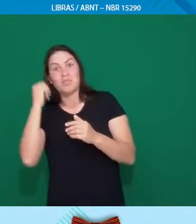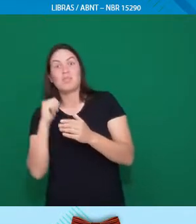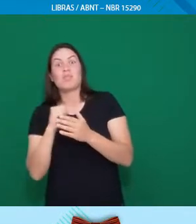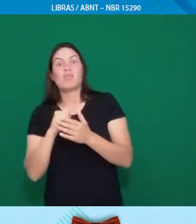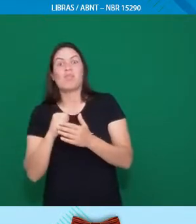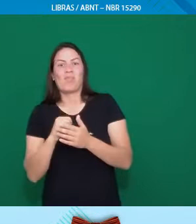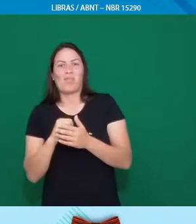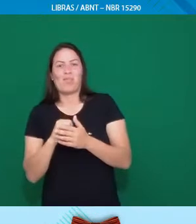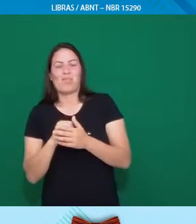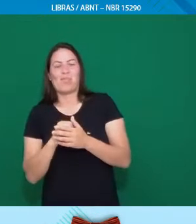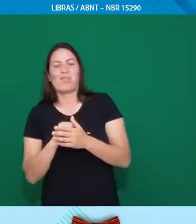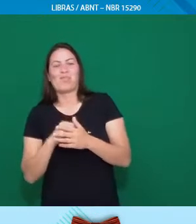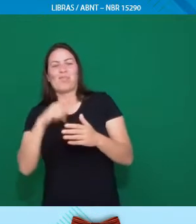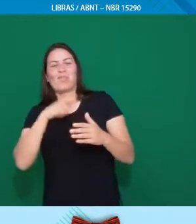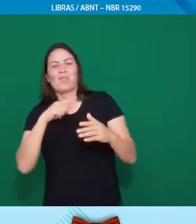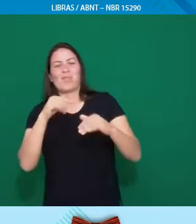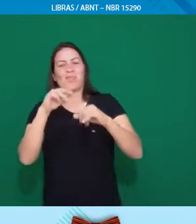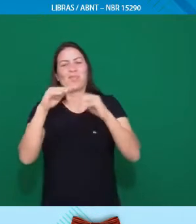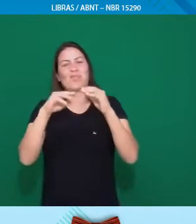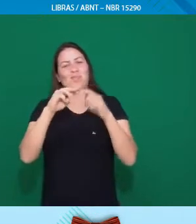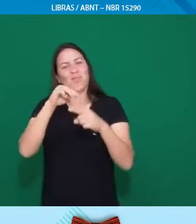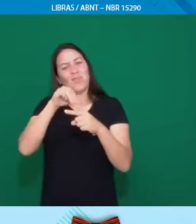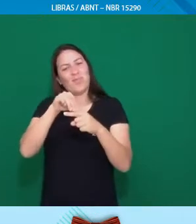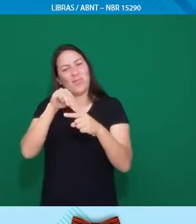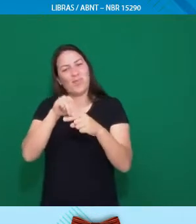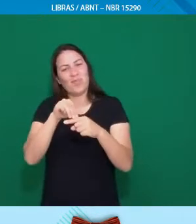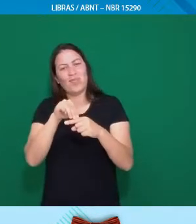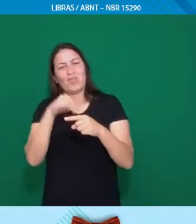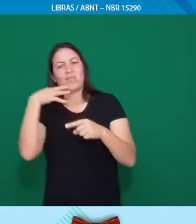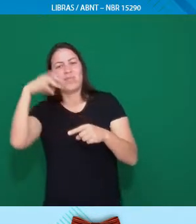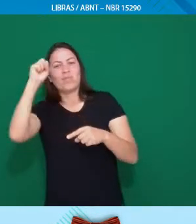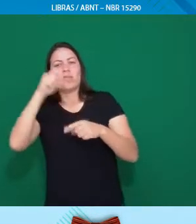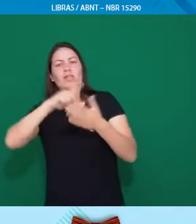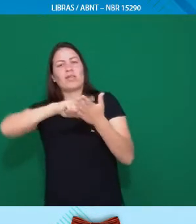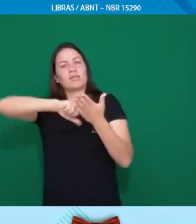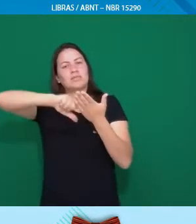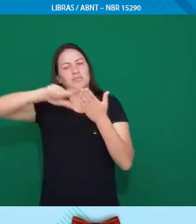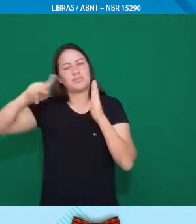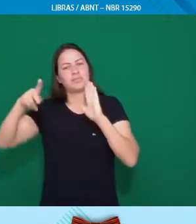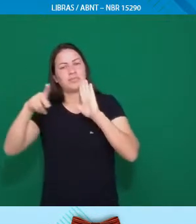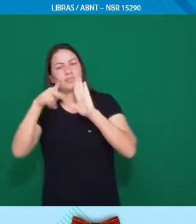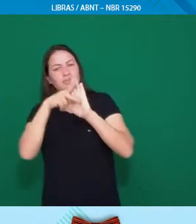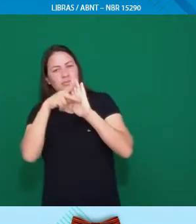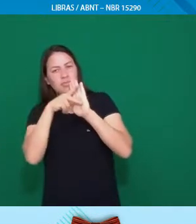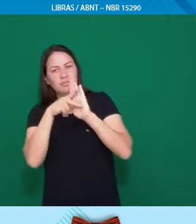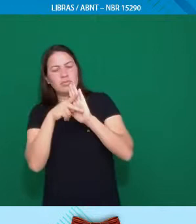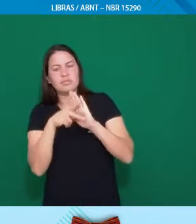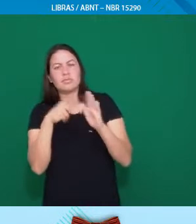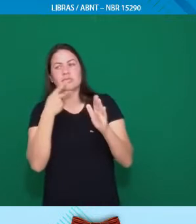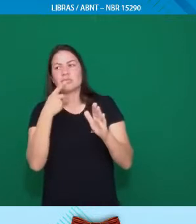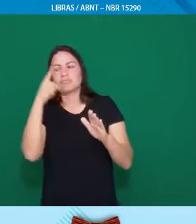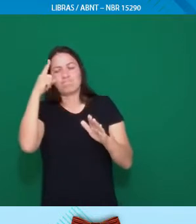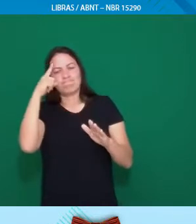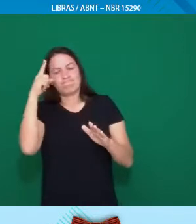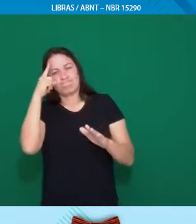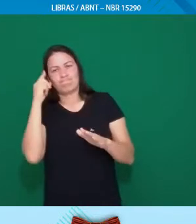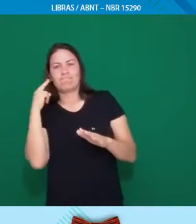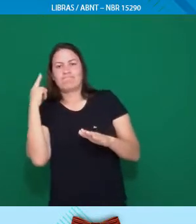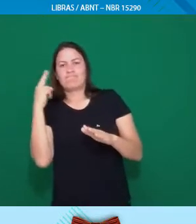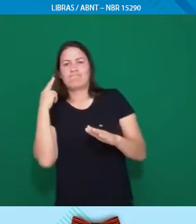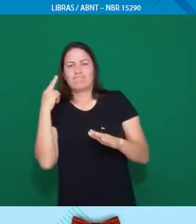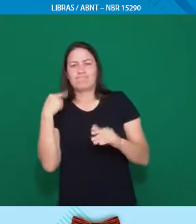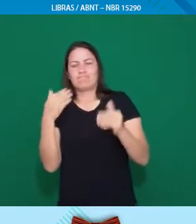código de postura do município justamente porque os moradores disse que é consegue fazer limpeza seus terrenos e agora em forma